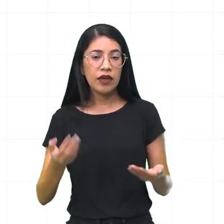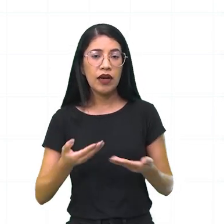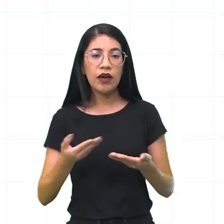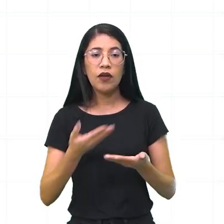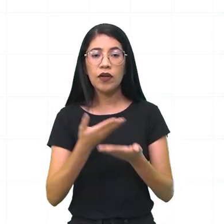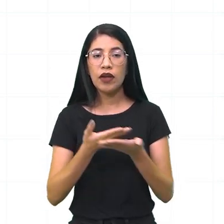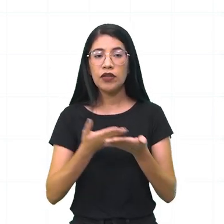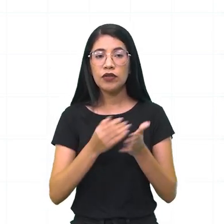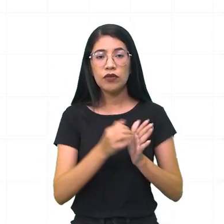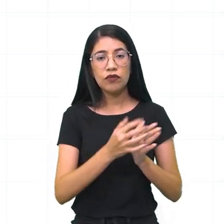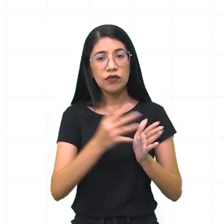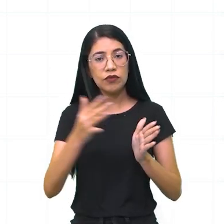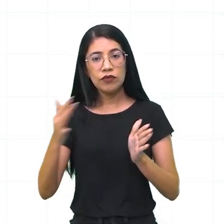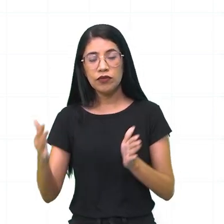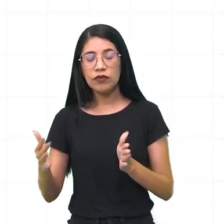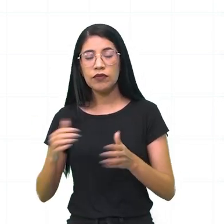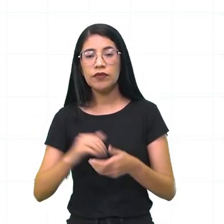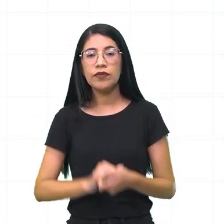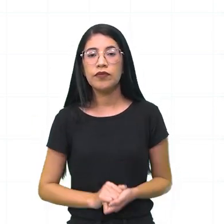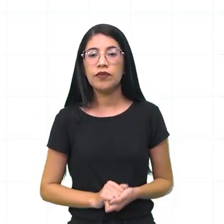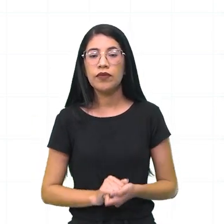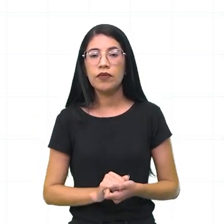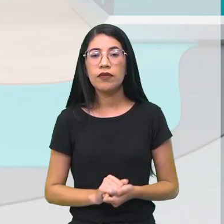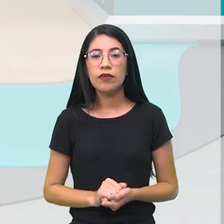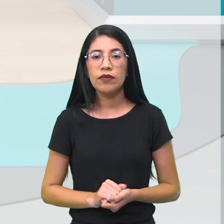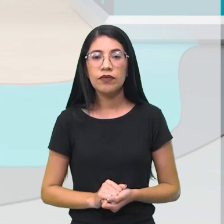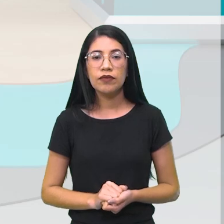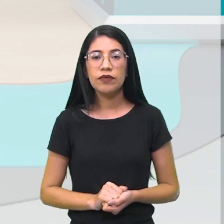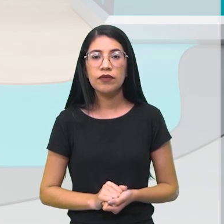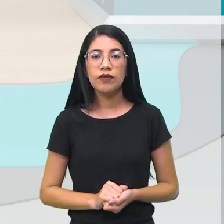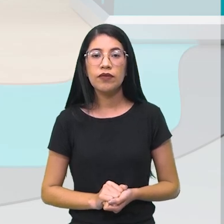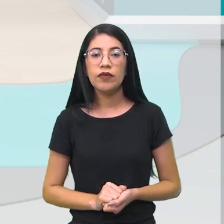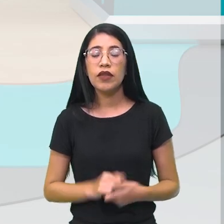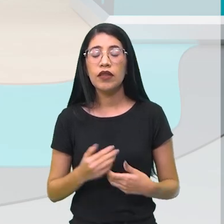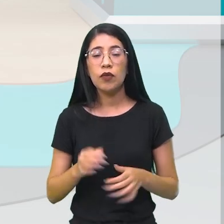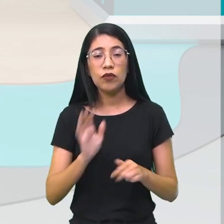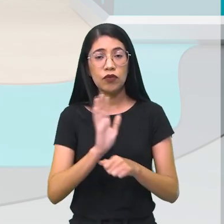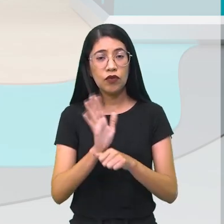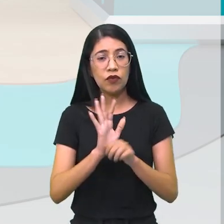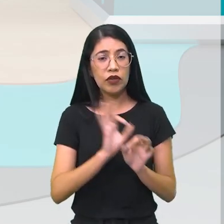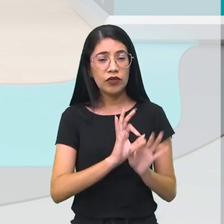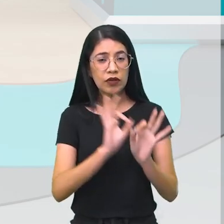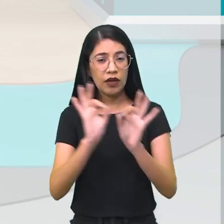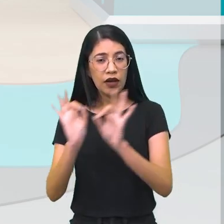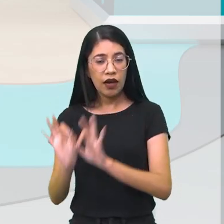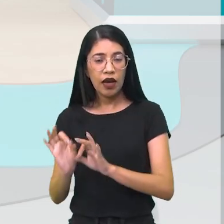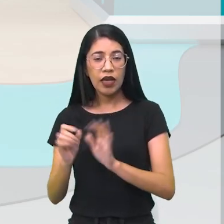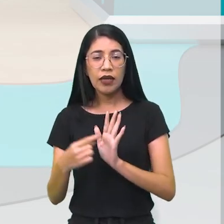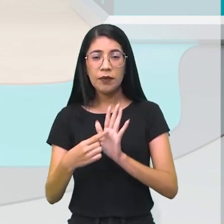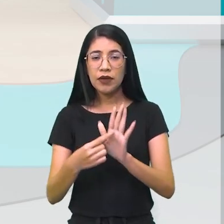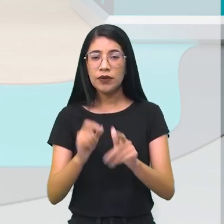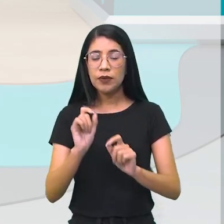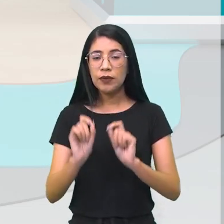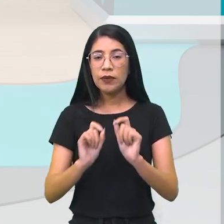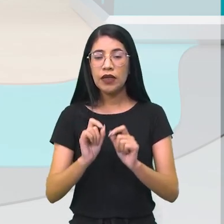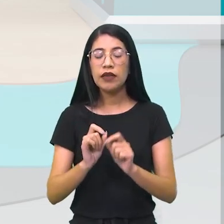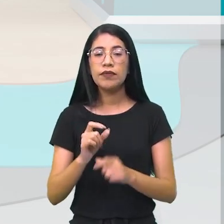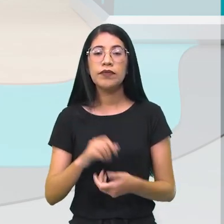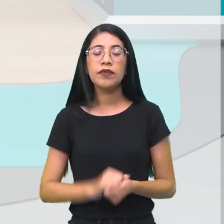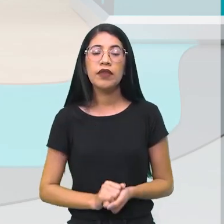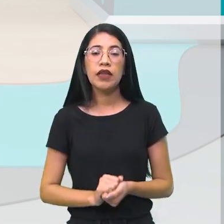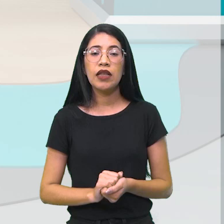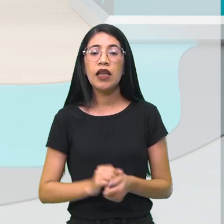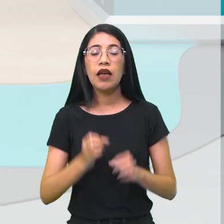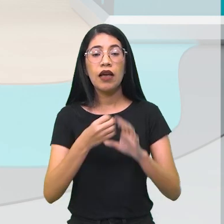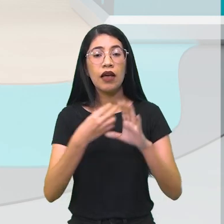que nós estudamos aí, né, na nossa aula. Nós vimos um vídeo, esse vídeo ele tem ali, ele